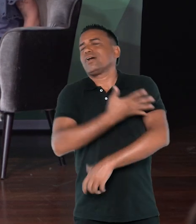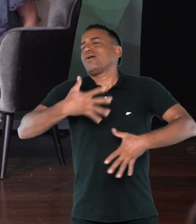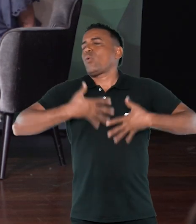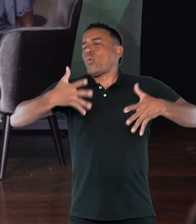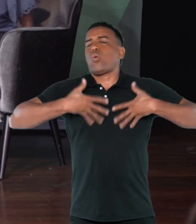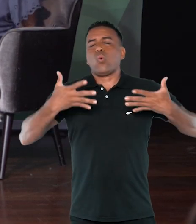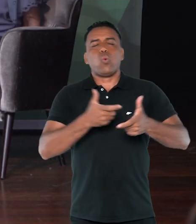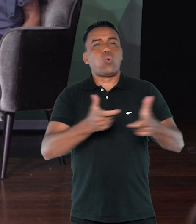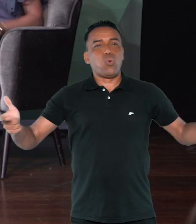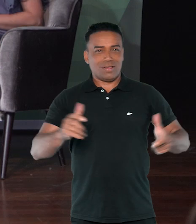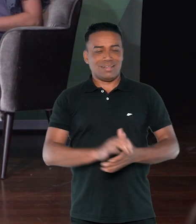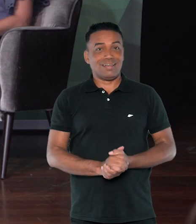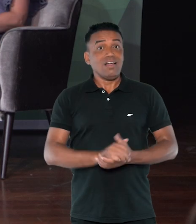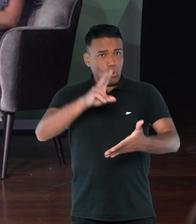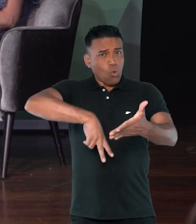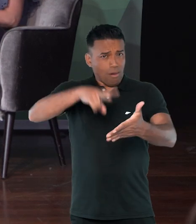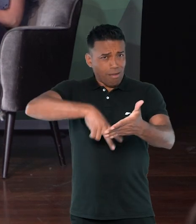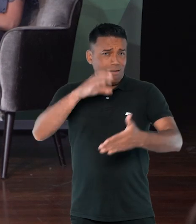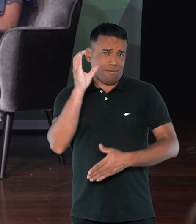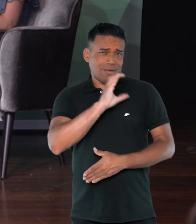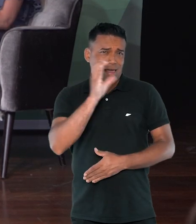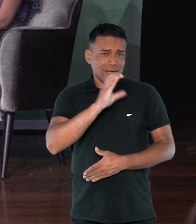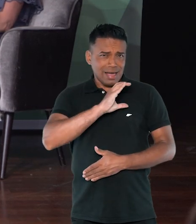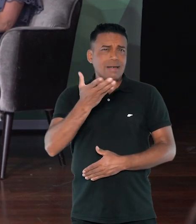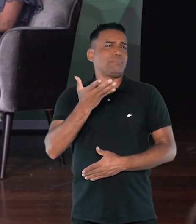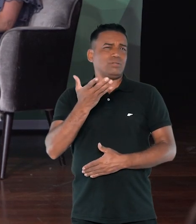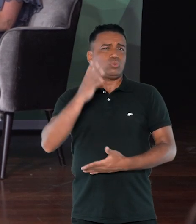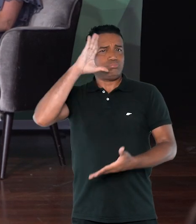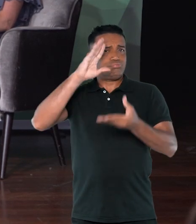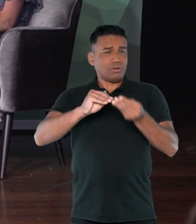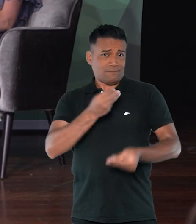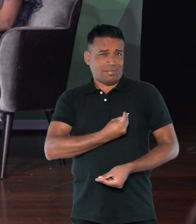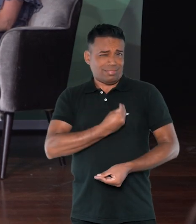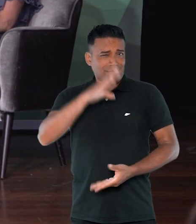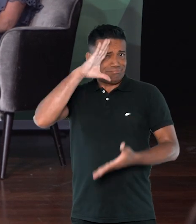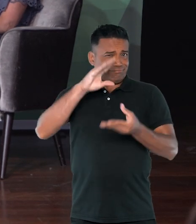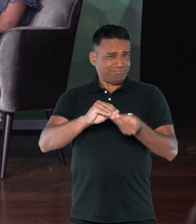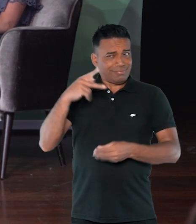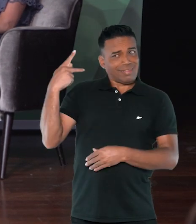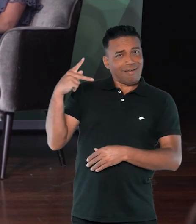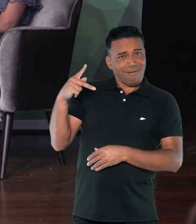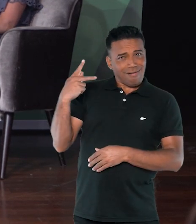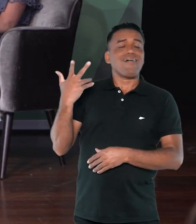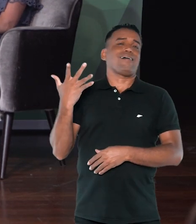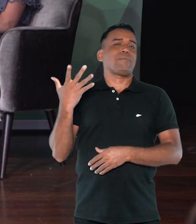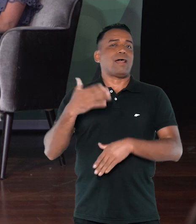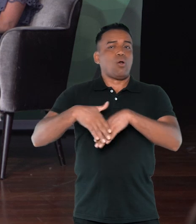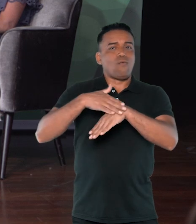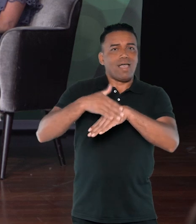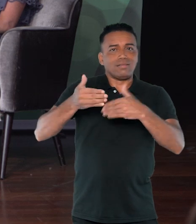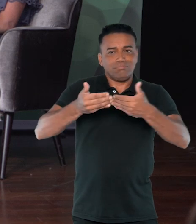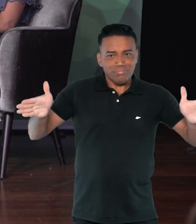enorme. Eu vou ler rapidinho aqui a biografia resumida da Renata para a gente começar a nossa